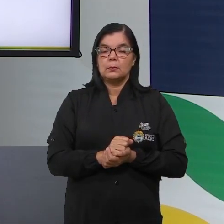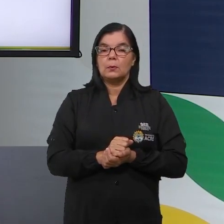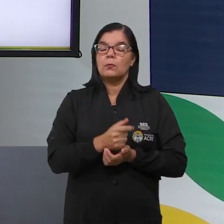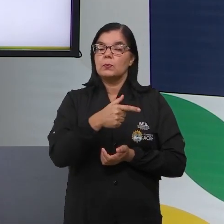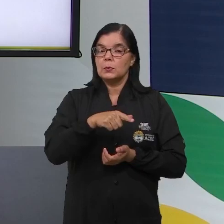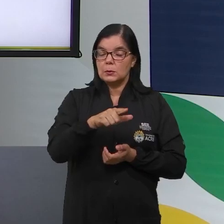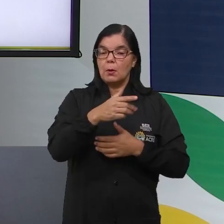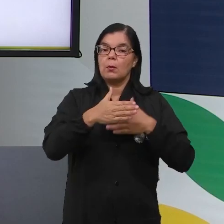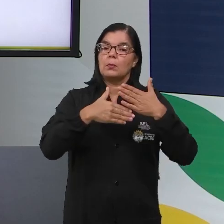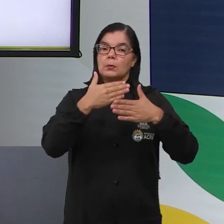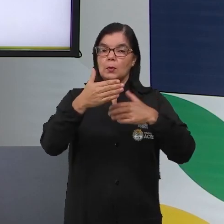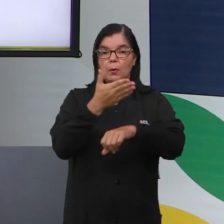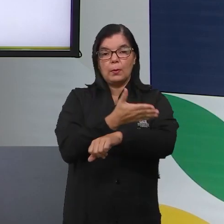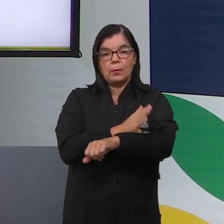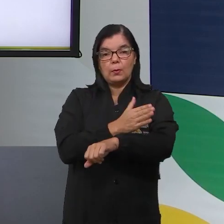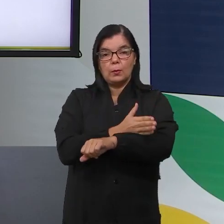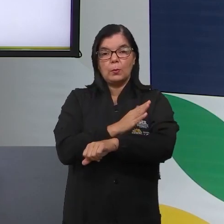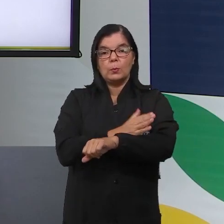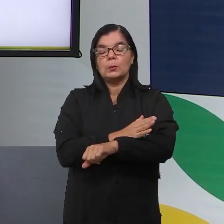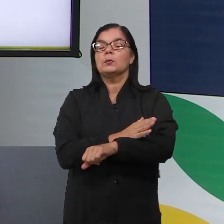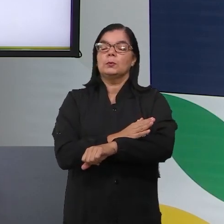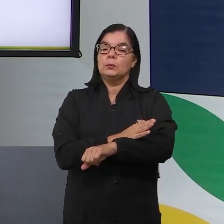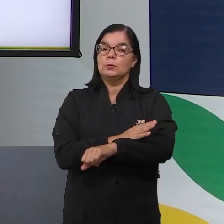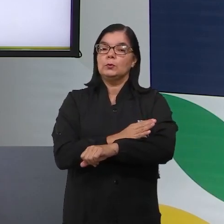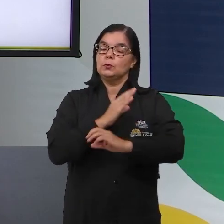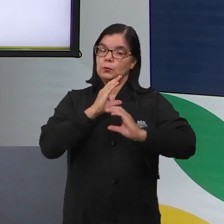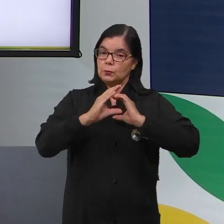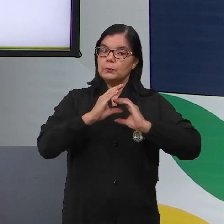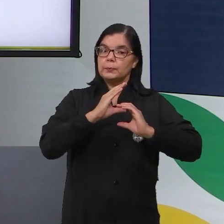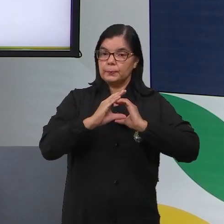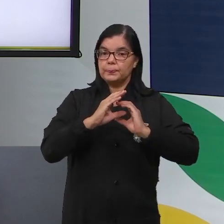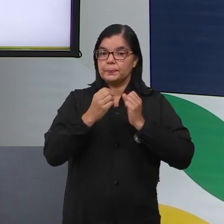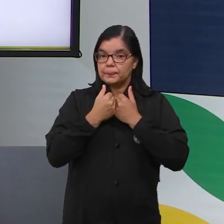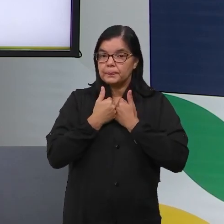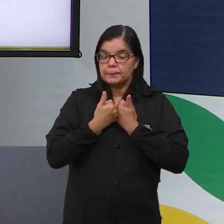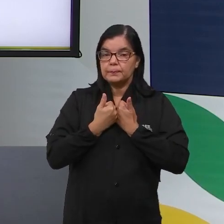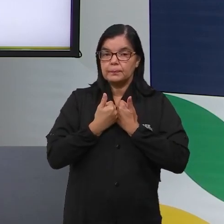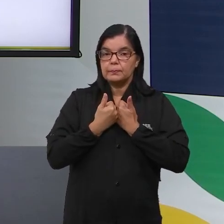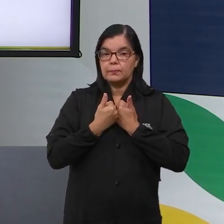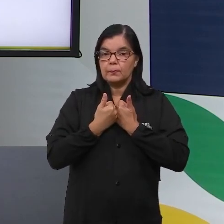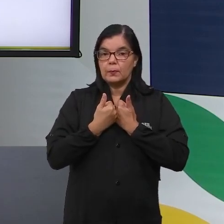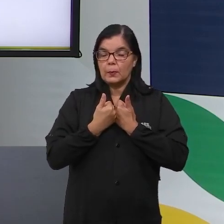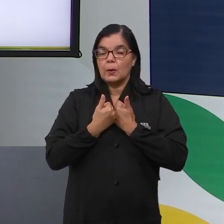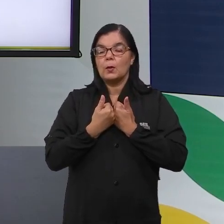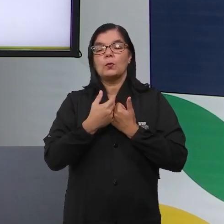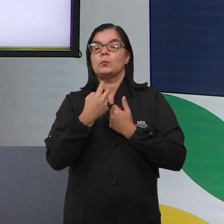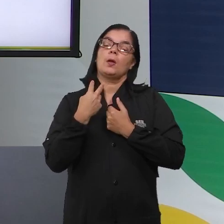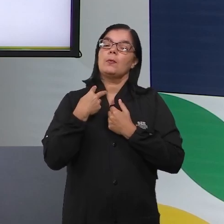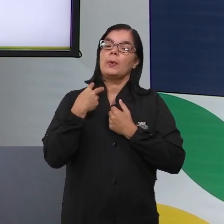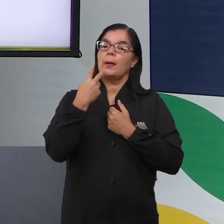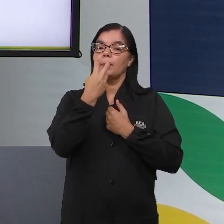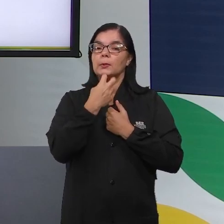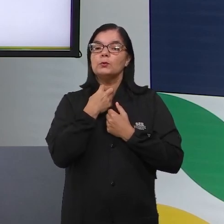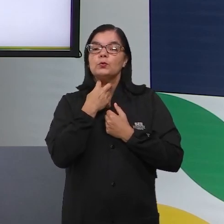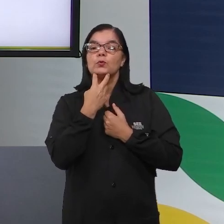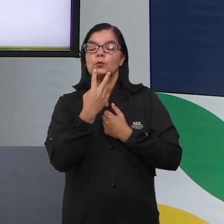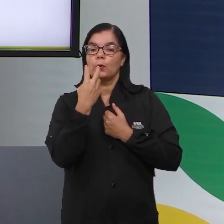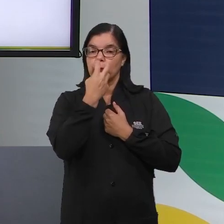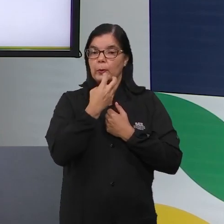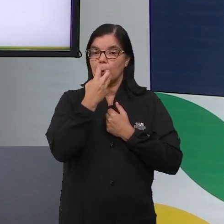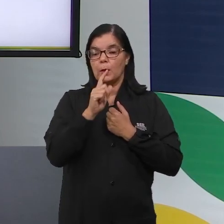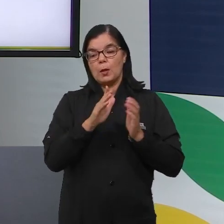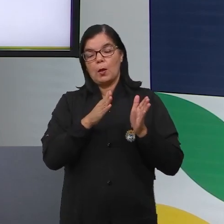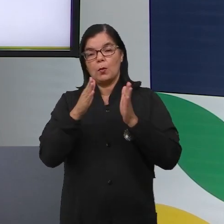você acaba desenvolvendo e praticando ela de uma forma de comunicação mesmo. Tá bom? Então, uma vai mais para a parte verbal e a outra vai para a parte